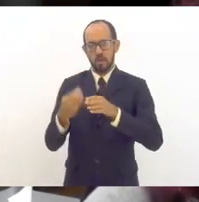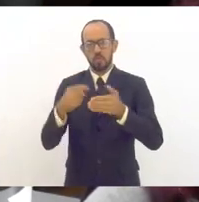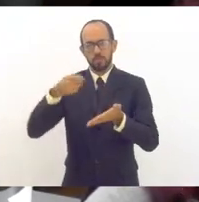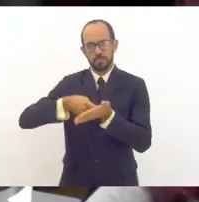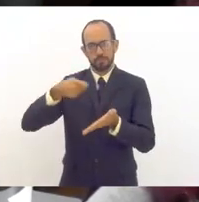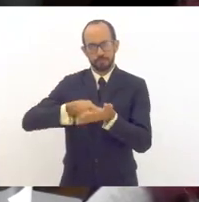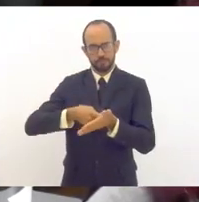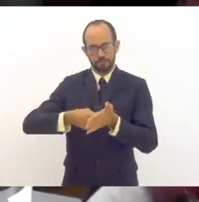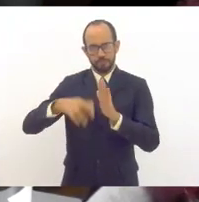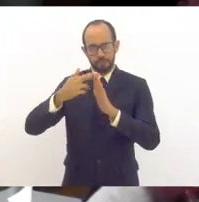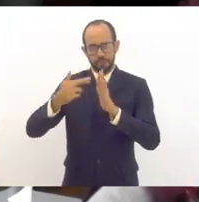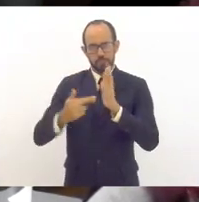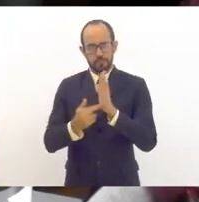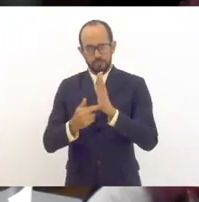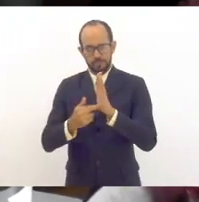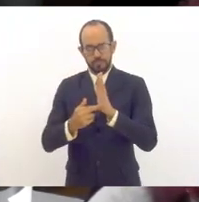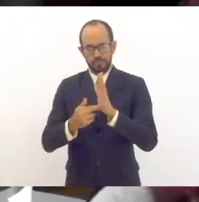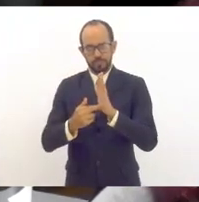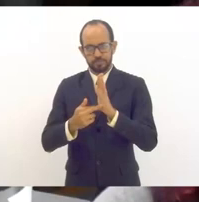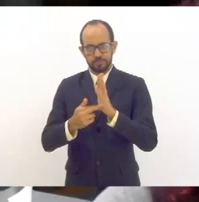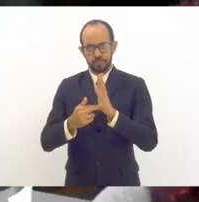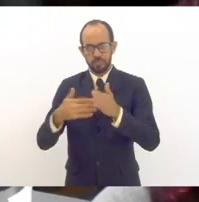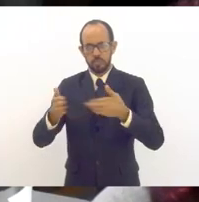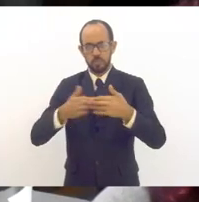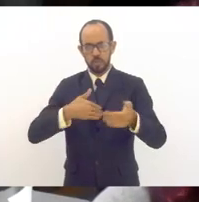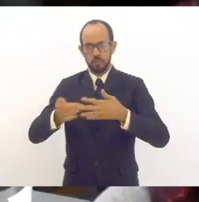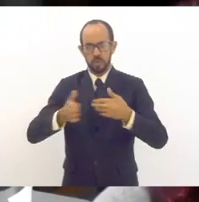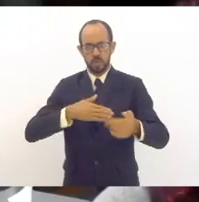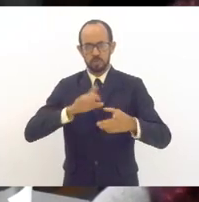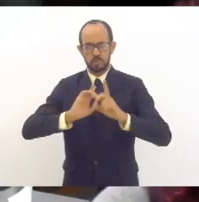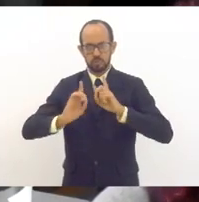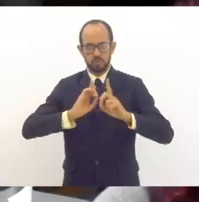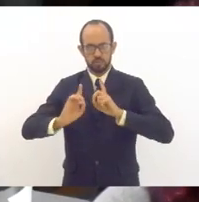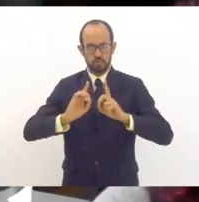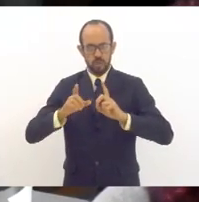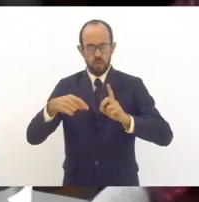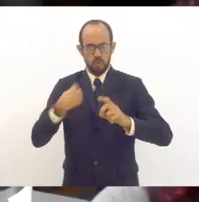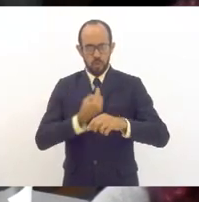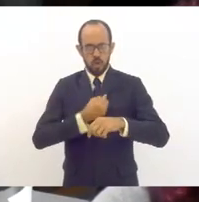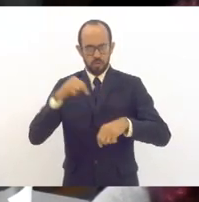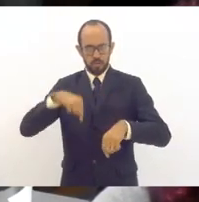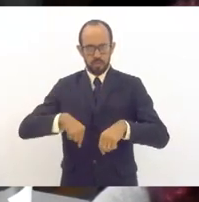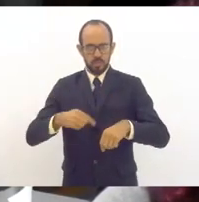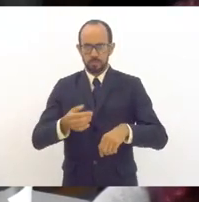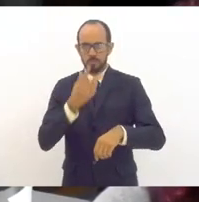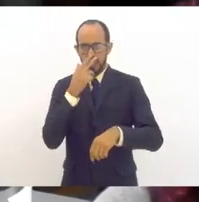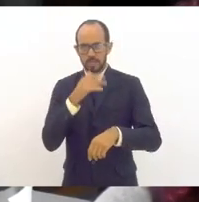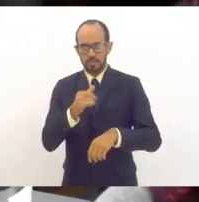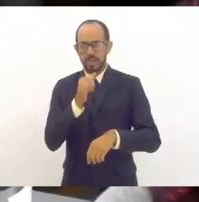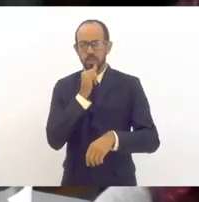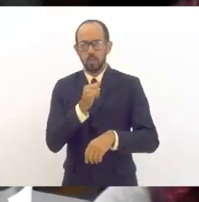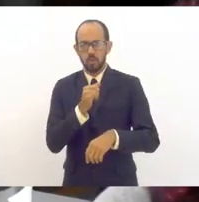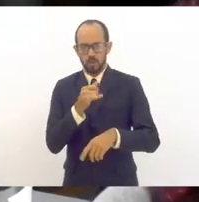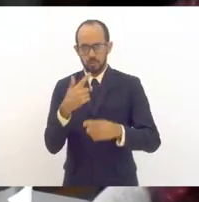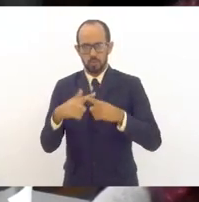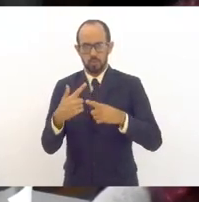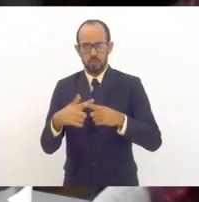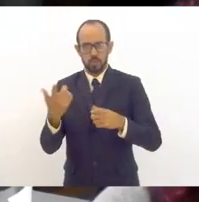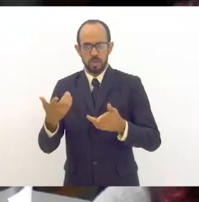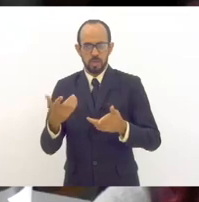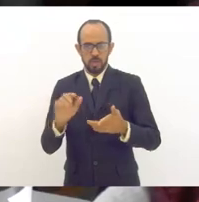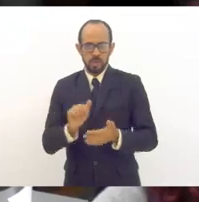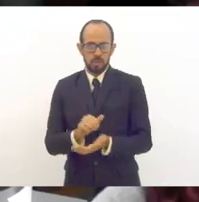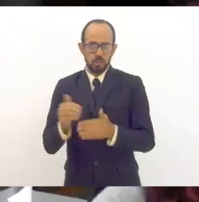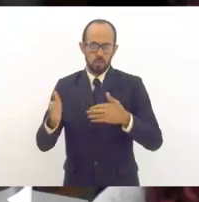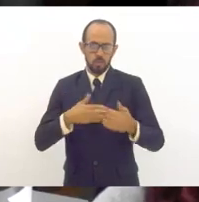objeto do STF qualquer discussão que a gente faça que me parece inoco a princípio Porque qualquer entferativo qualquer estado